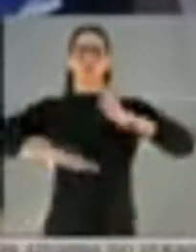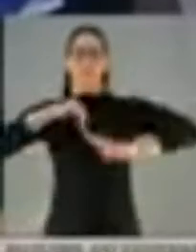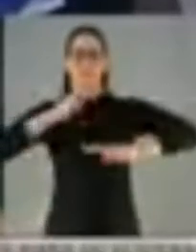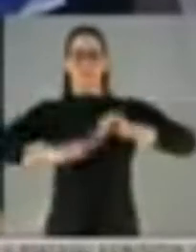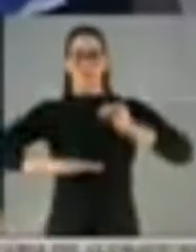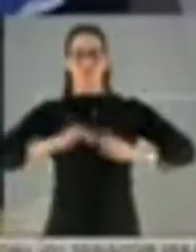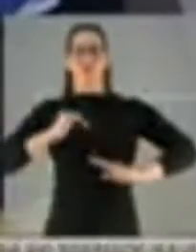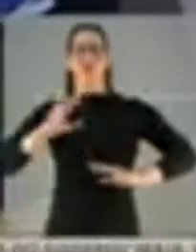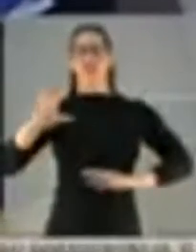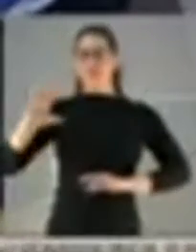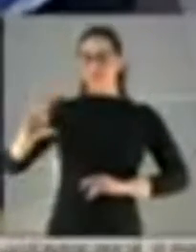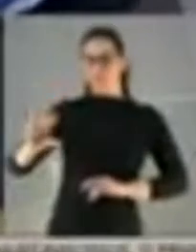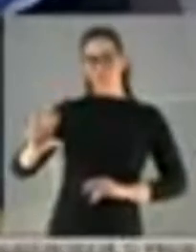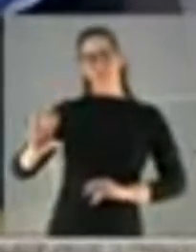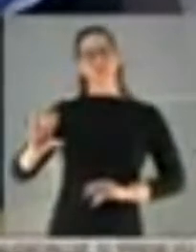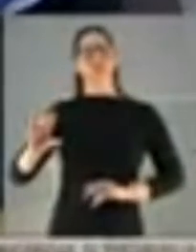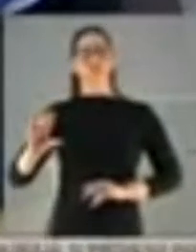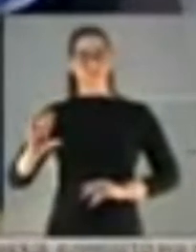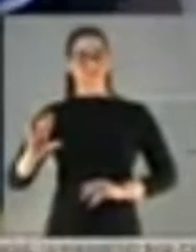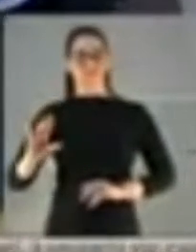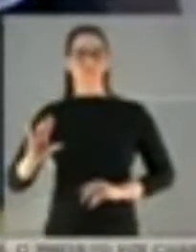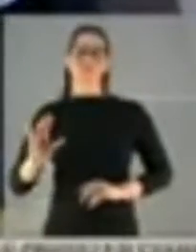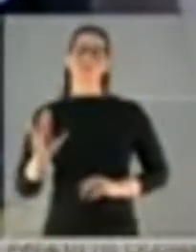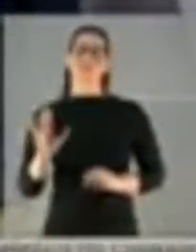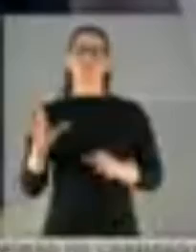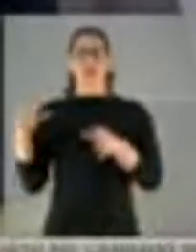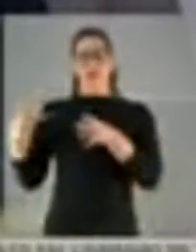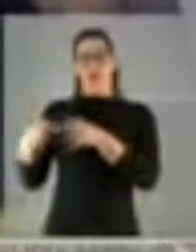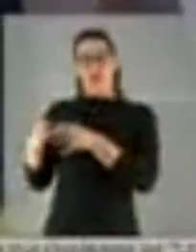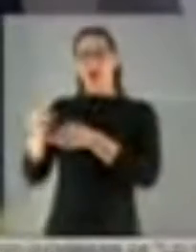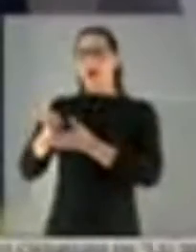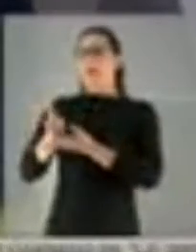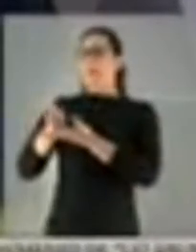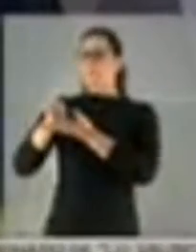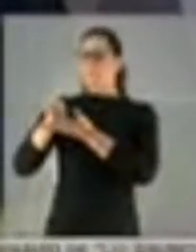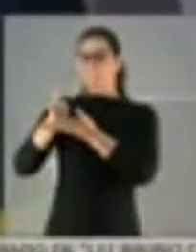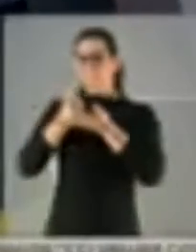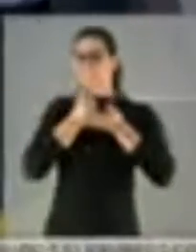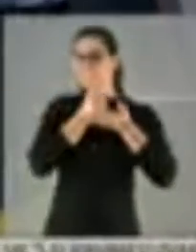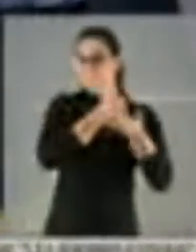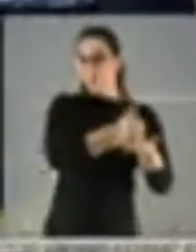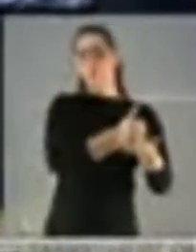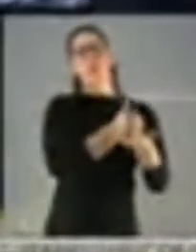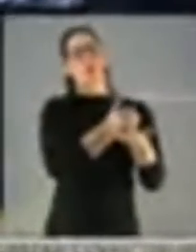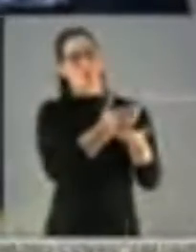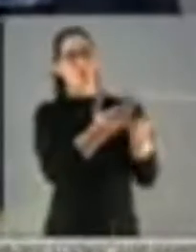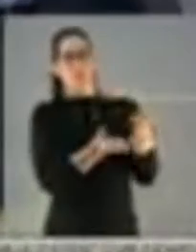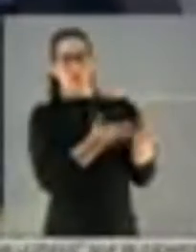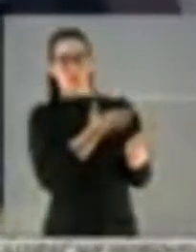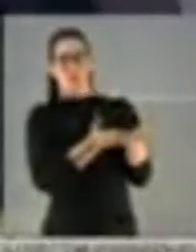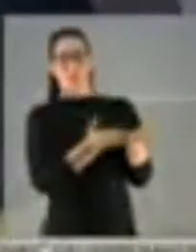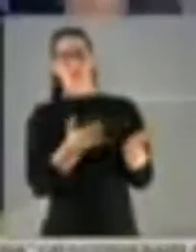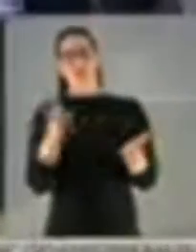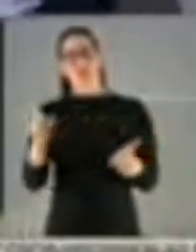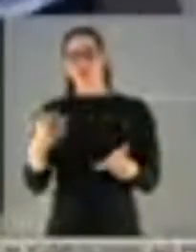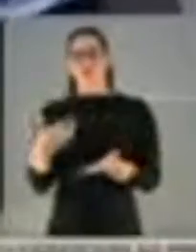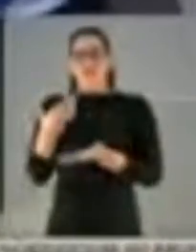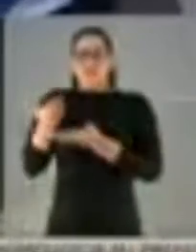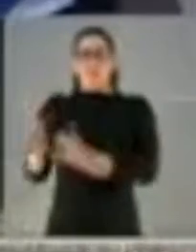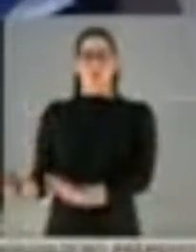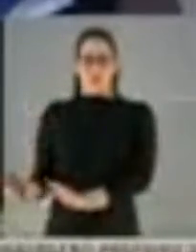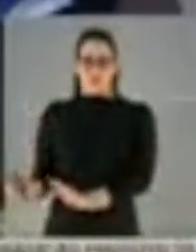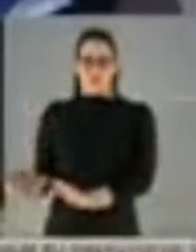profissionais, cientistas uns que apoiam a adotar esse tratamento e outros que apoiam não adotar.